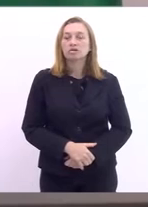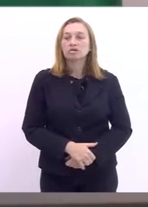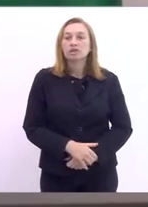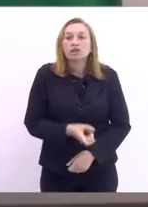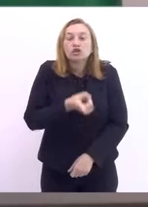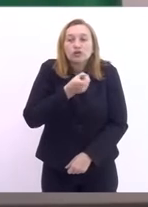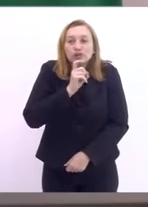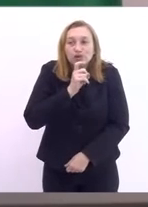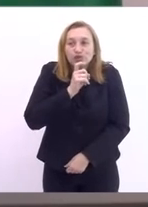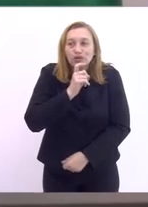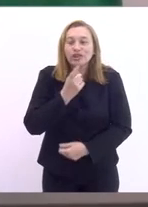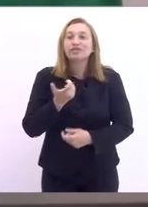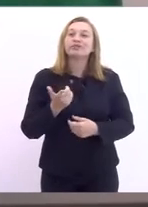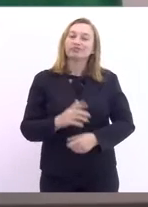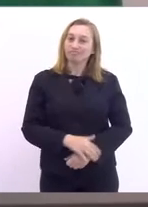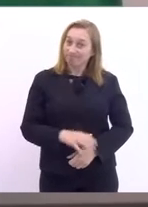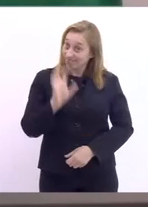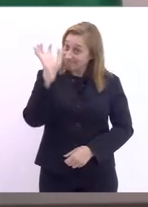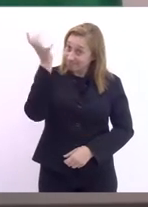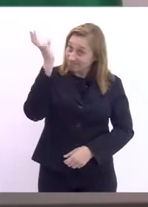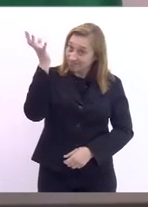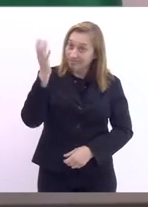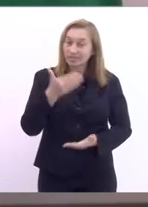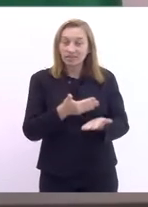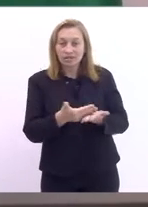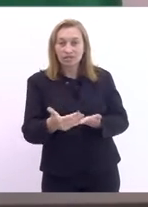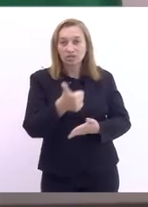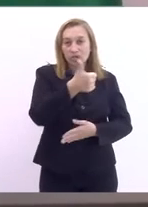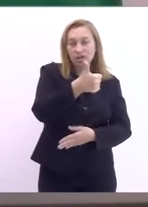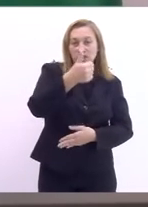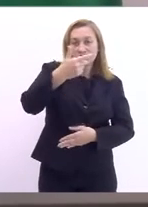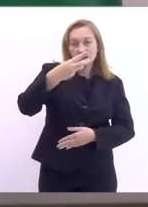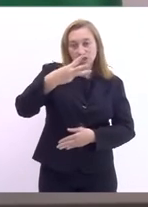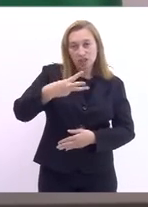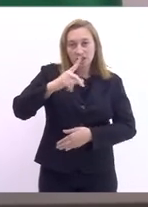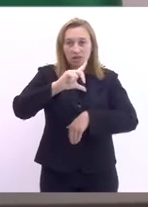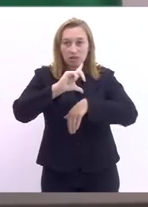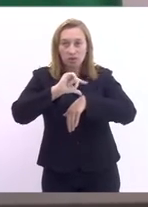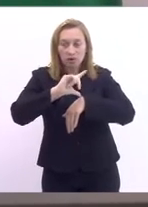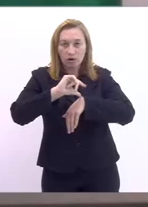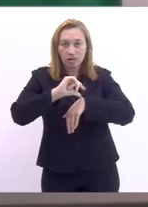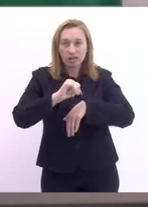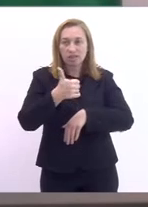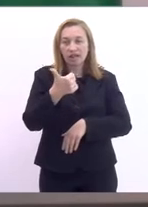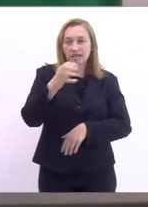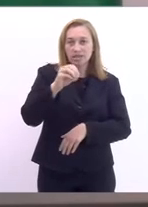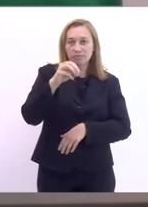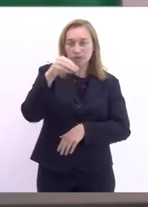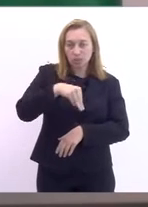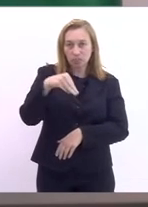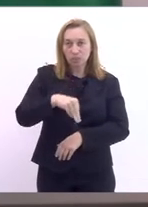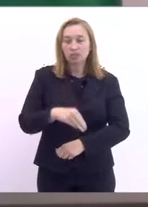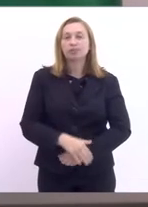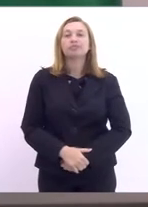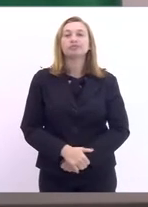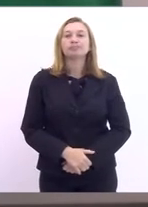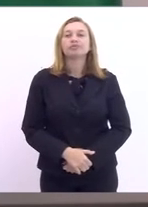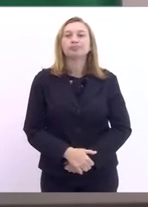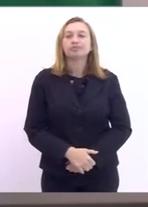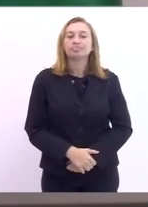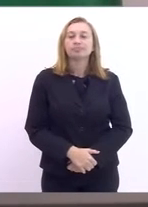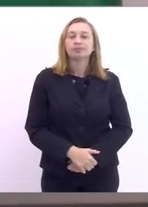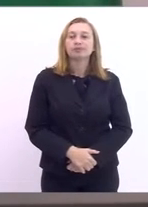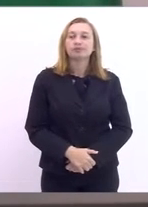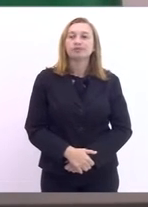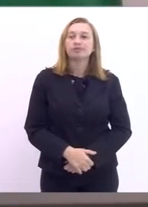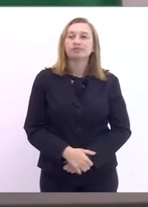inverno, e que se iniciou às 13 horas e 10 minutos,